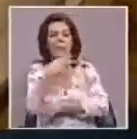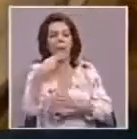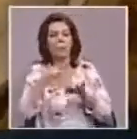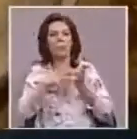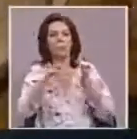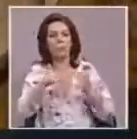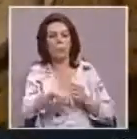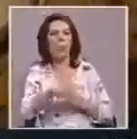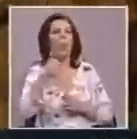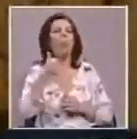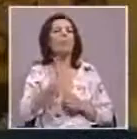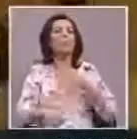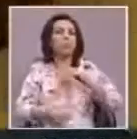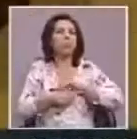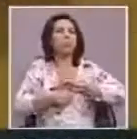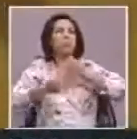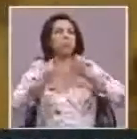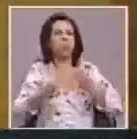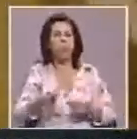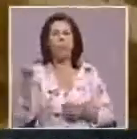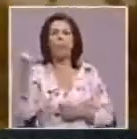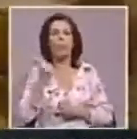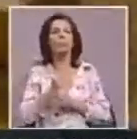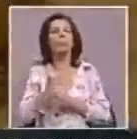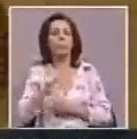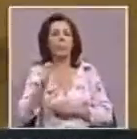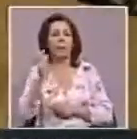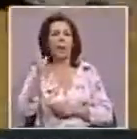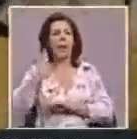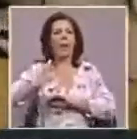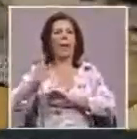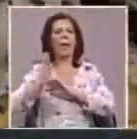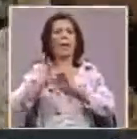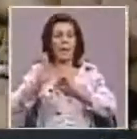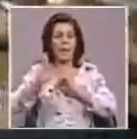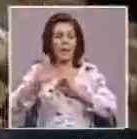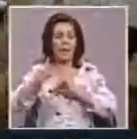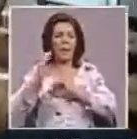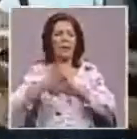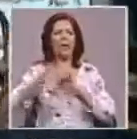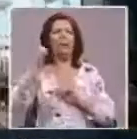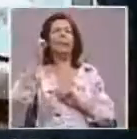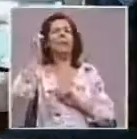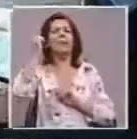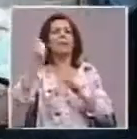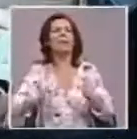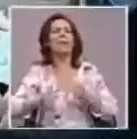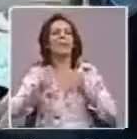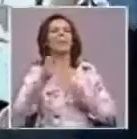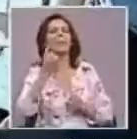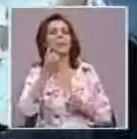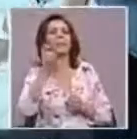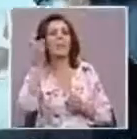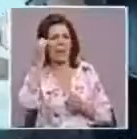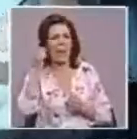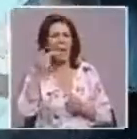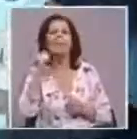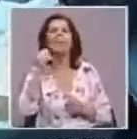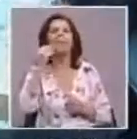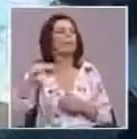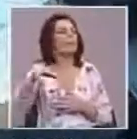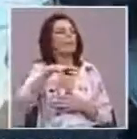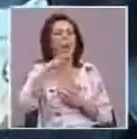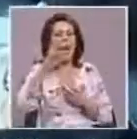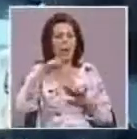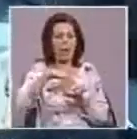bom. Alfredo é produtor, neste caso de queijo da Serra, muito boa tarde. Como é que as pessoas estão a reagir ao facto do queijo da Serra